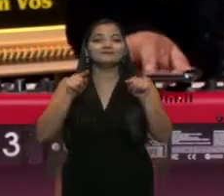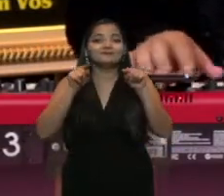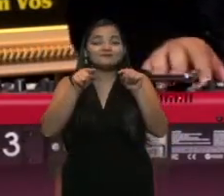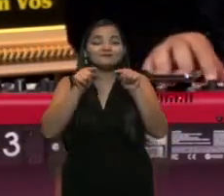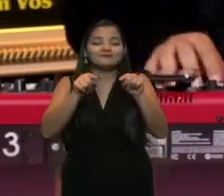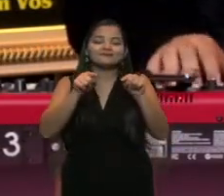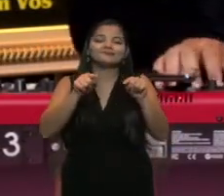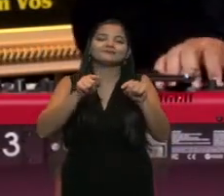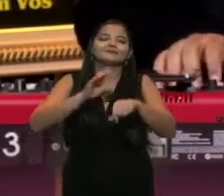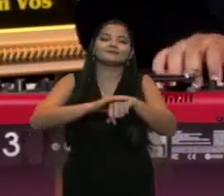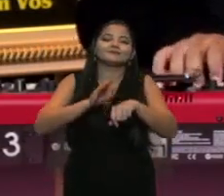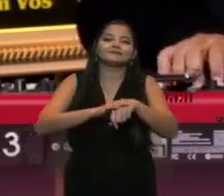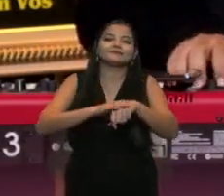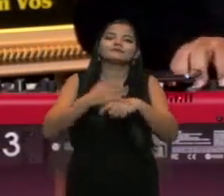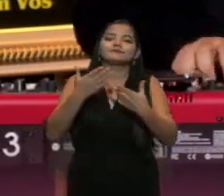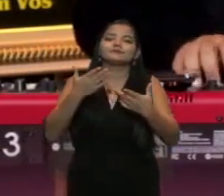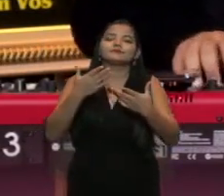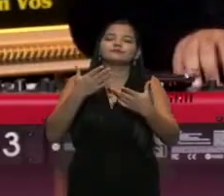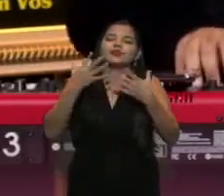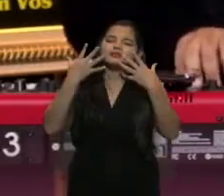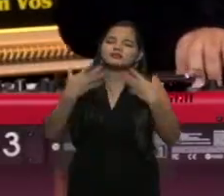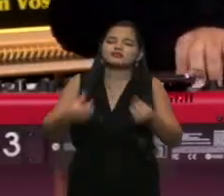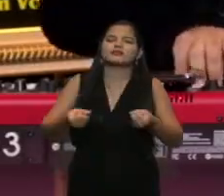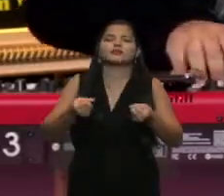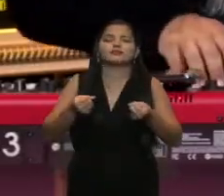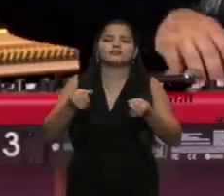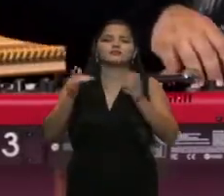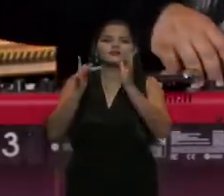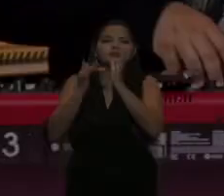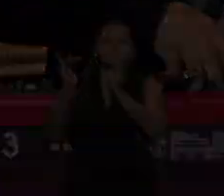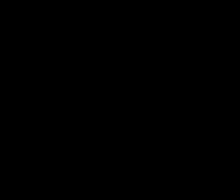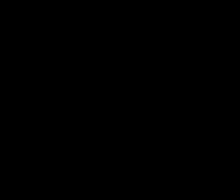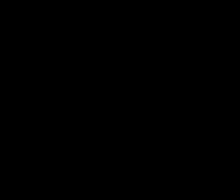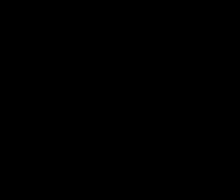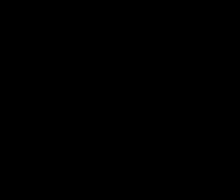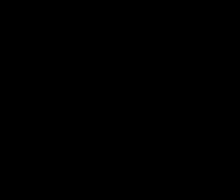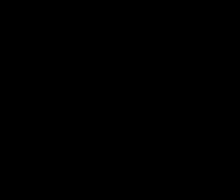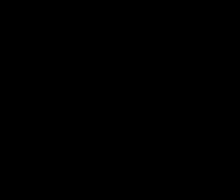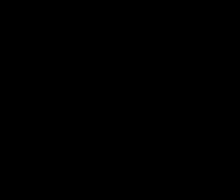porque você escolheu Jesus como a melhor parte da tua vida, e ninguém pode tirar isso.